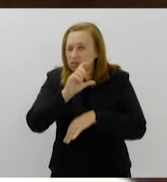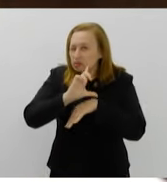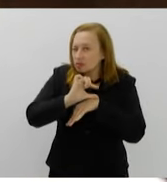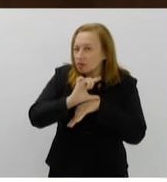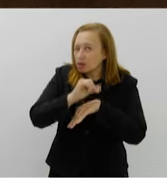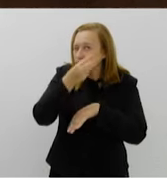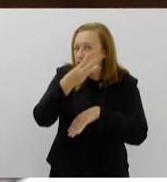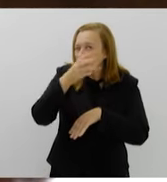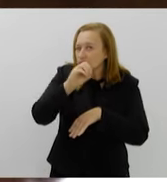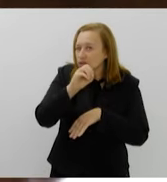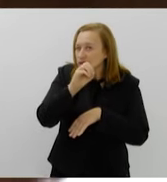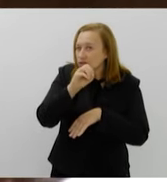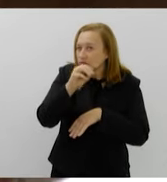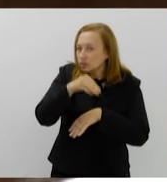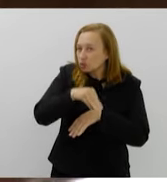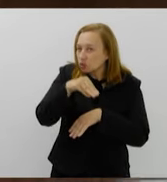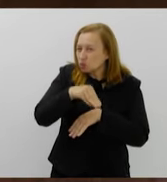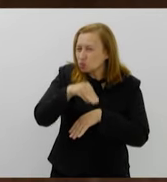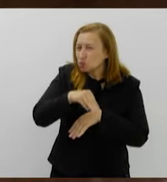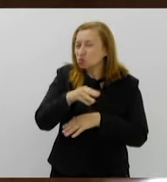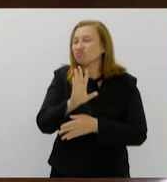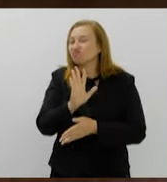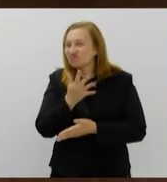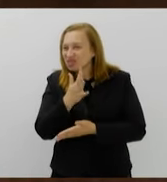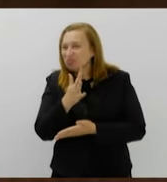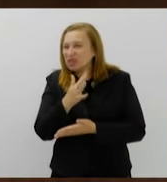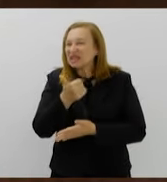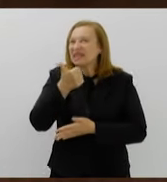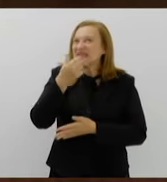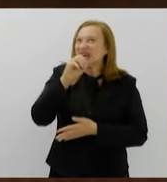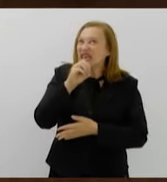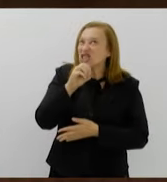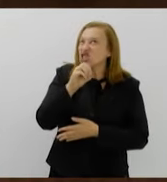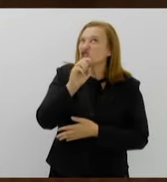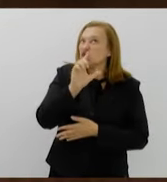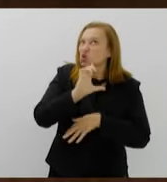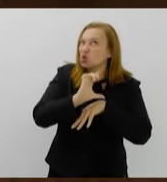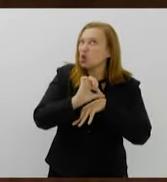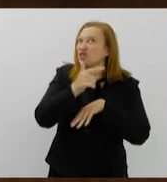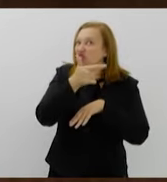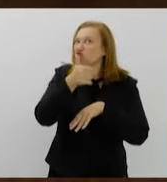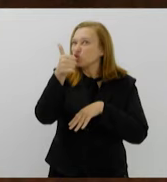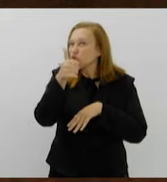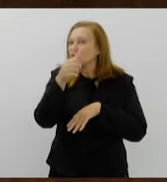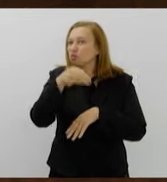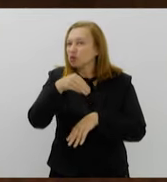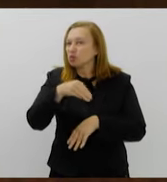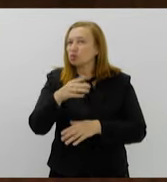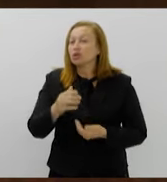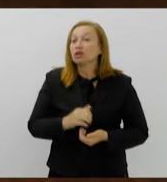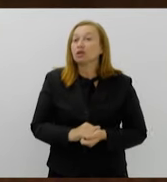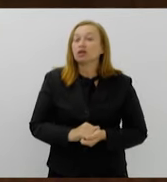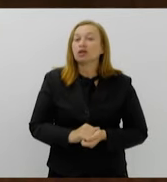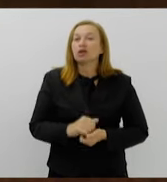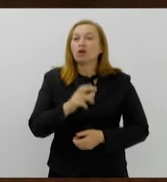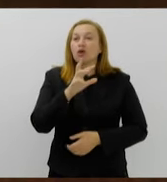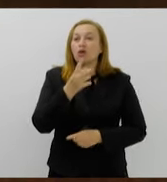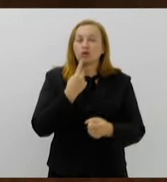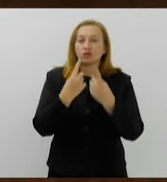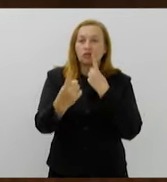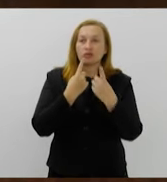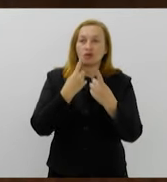30 minutos para ser mais preciso 10:21 onde estava na Rodovia Washington